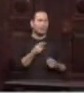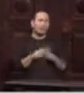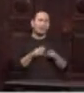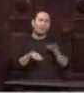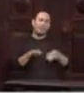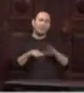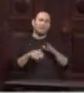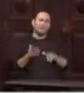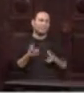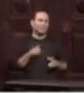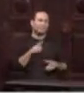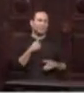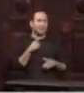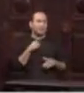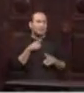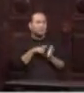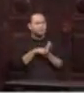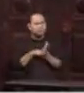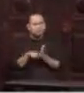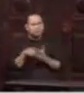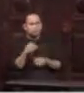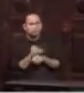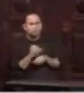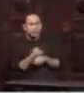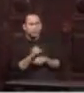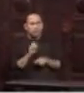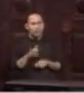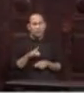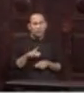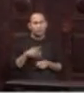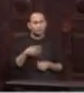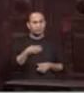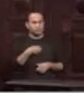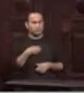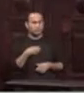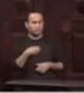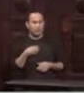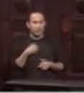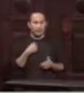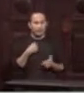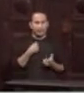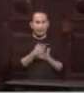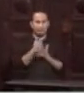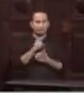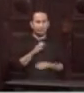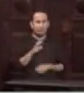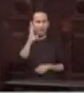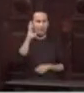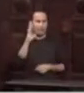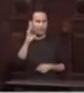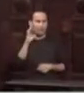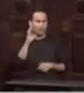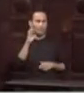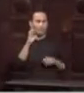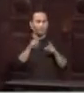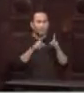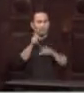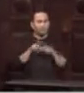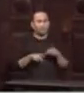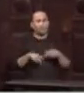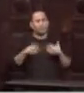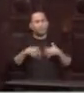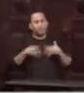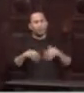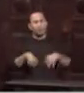só um detector de metais, é apenas um segurança, a passagem é cara, o povo de Petrópolis, de Caxias, sofre com o preço da